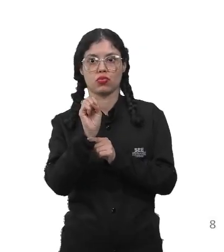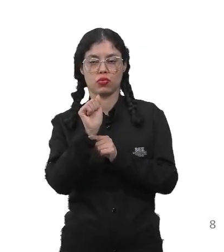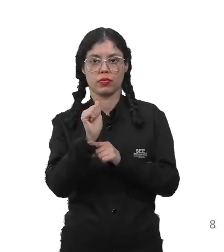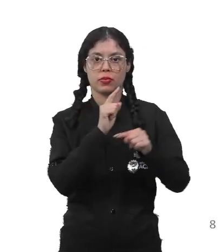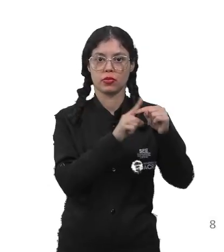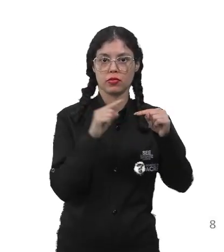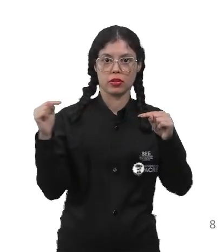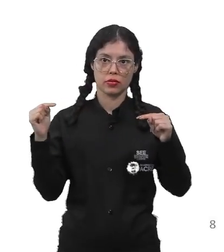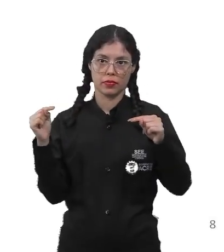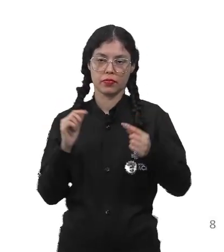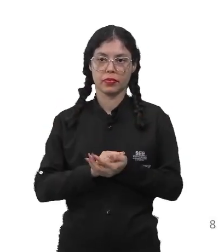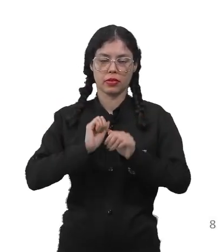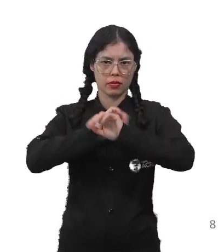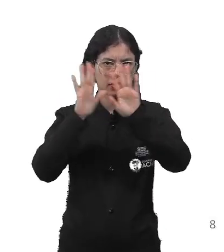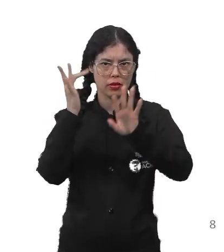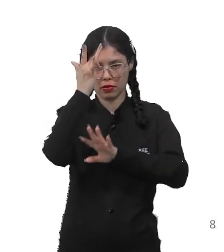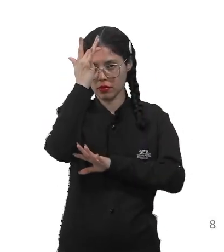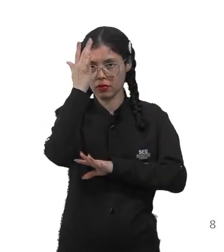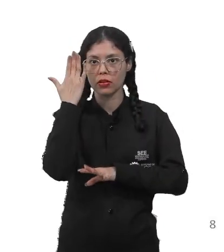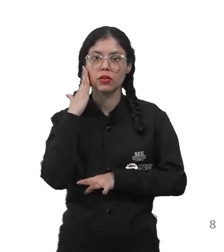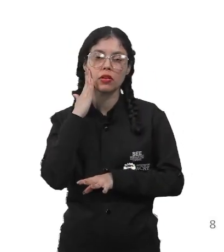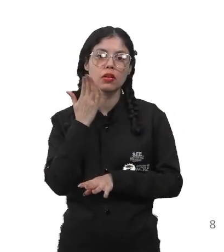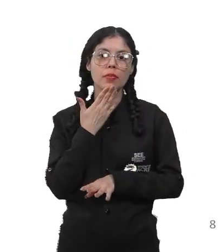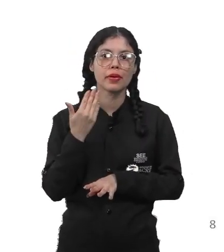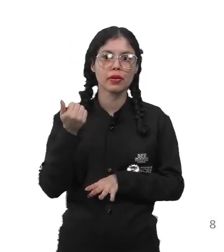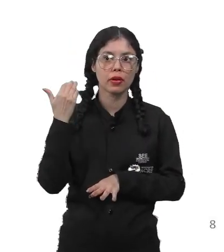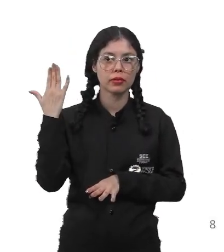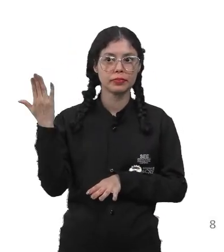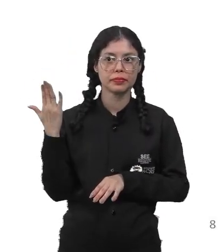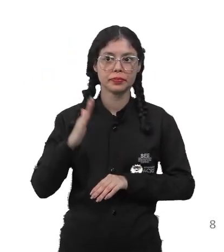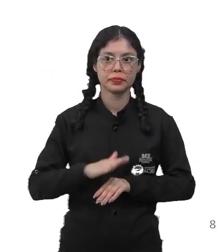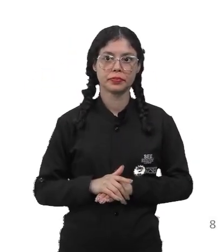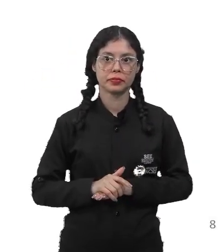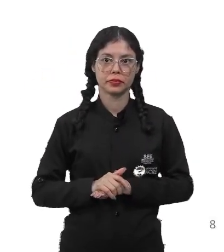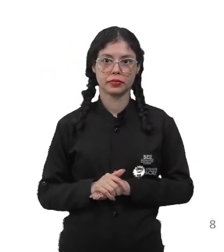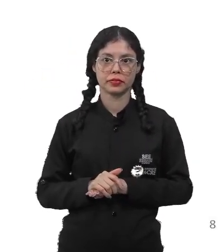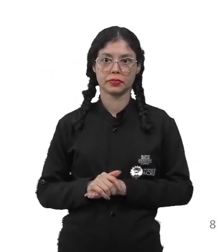cátions. Para ficar bem mais fácil aqui de vocês entenderem,